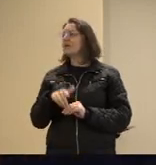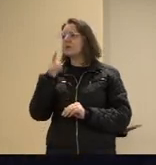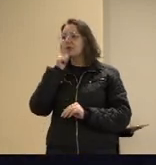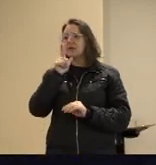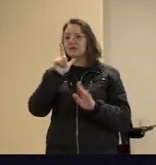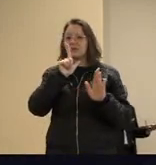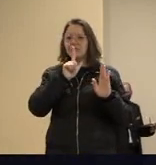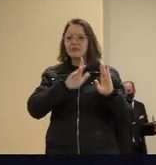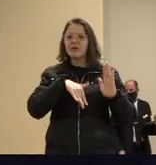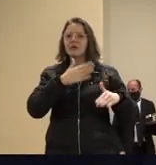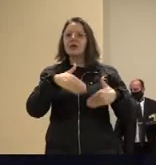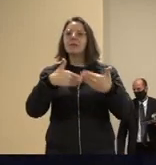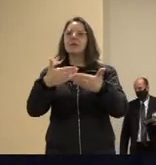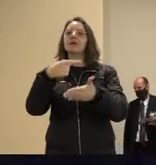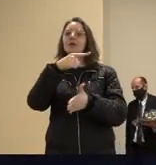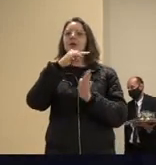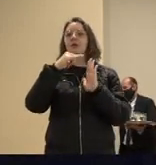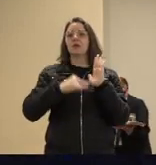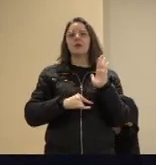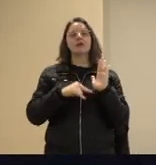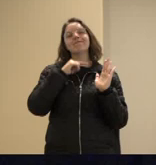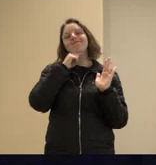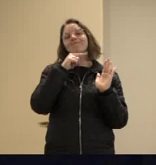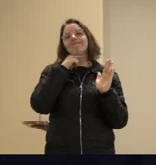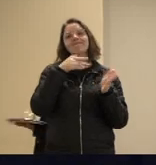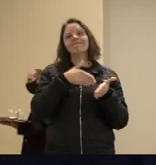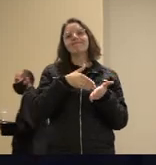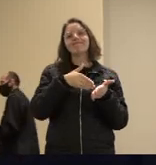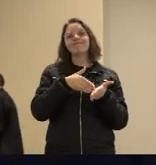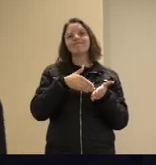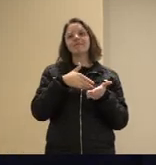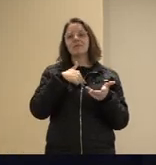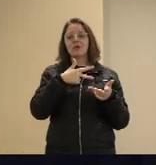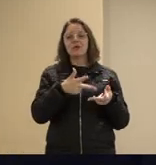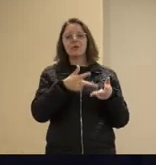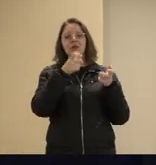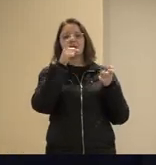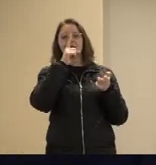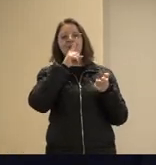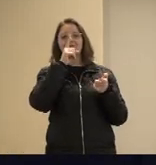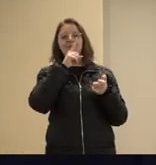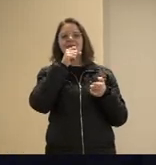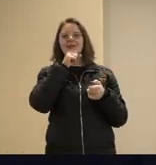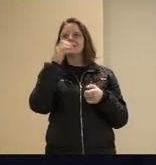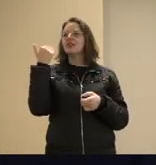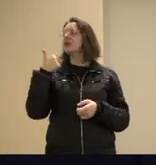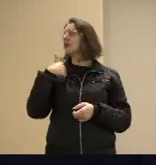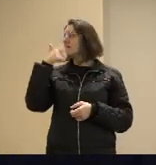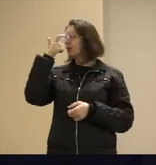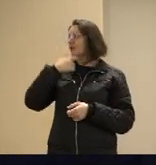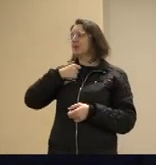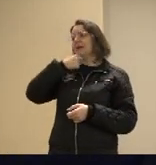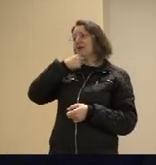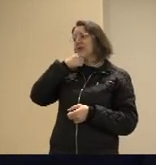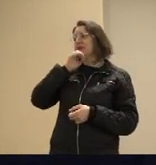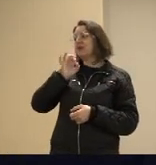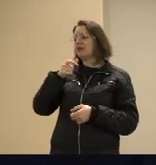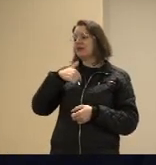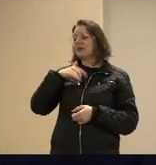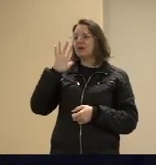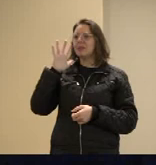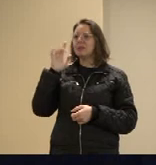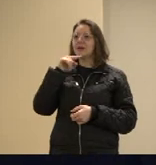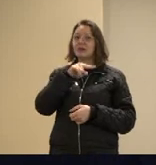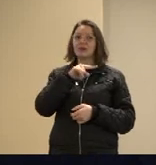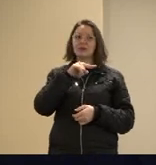continuidade naquele documento. Eu, verificando as minhas coisas antigas, que sou bem antigo, achei esse documento,